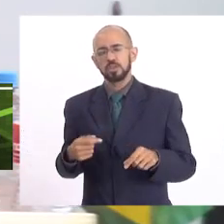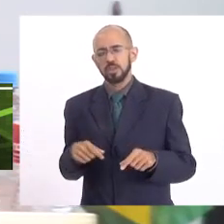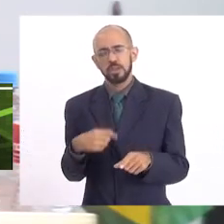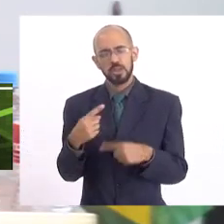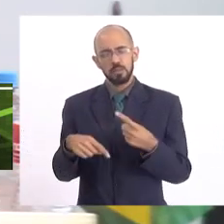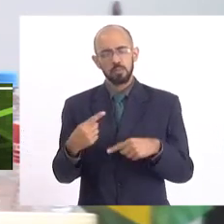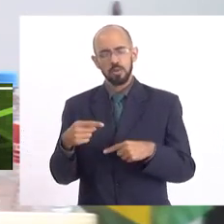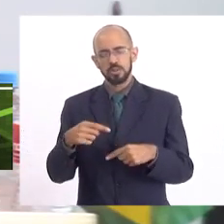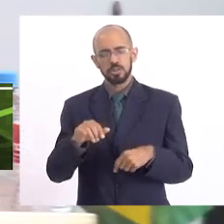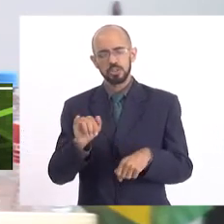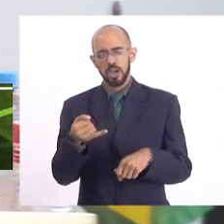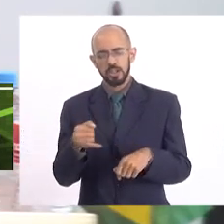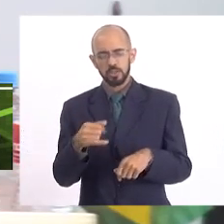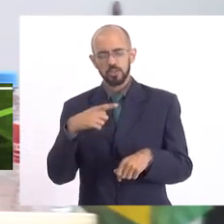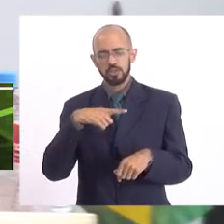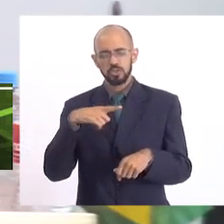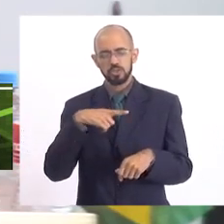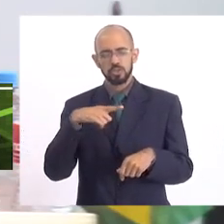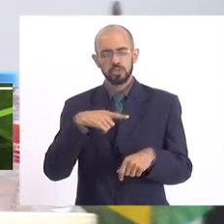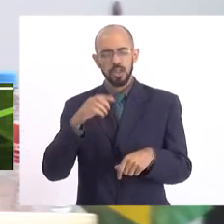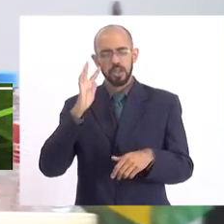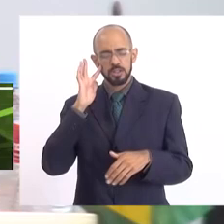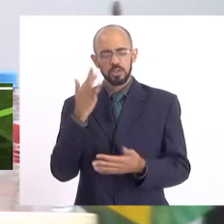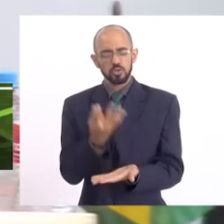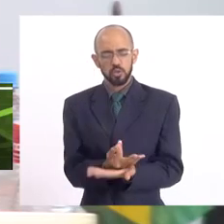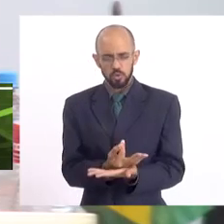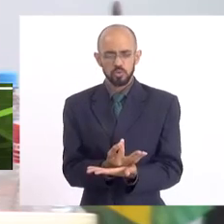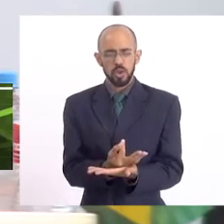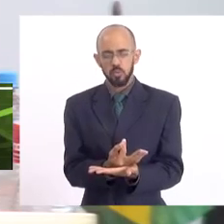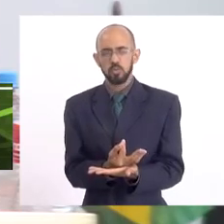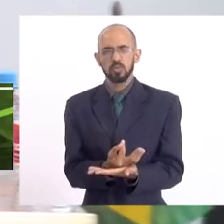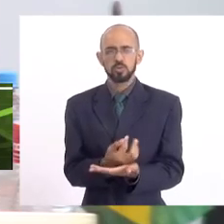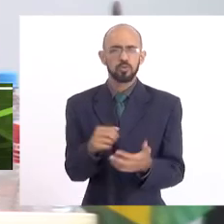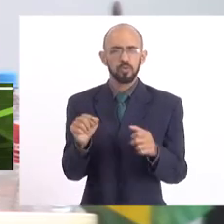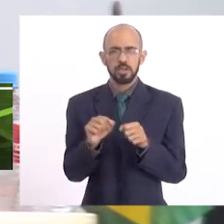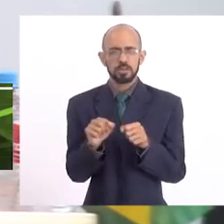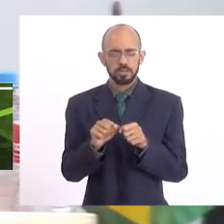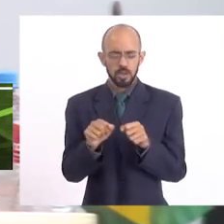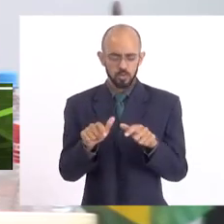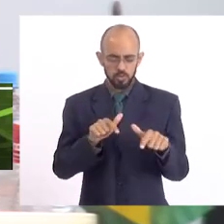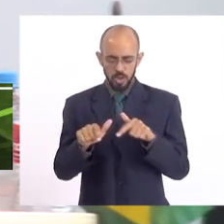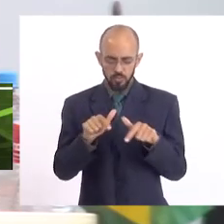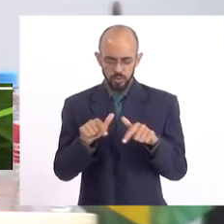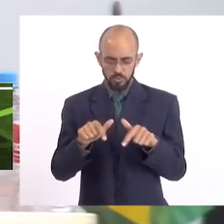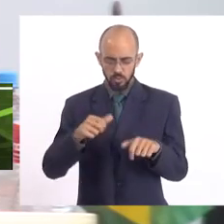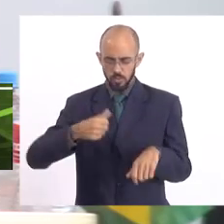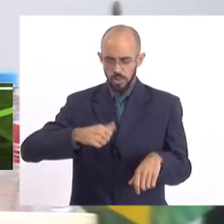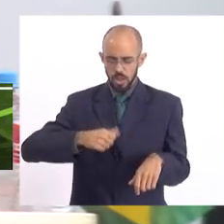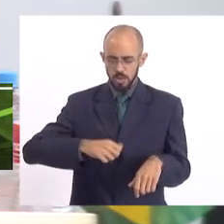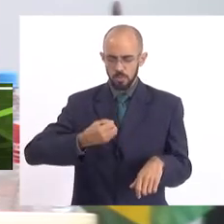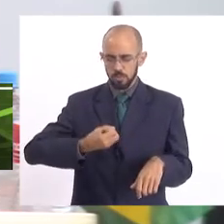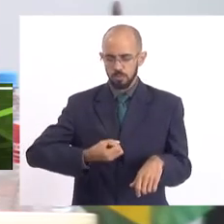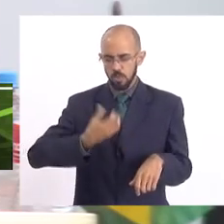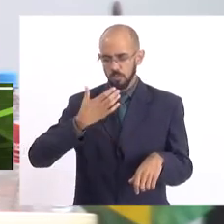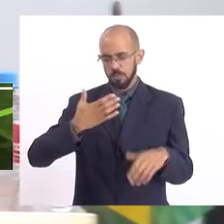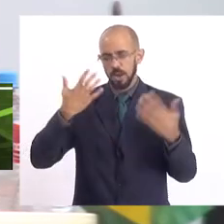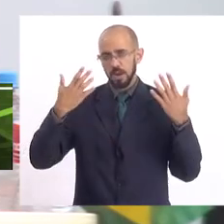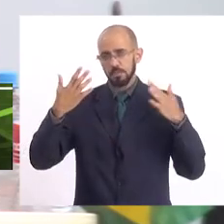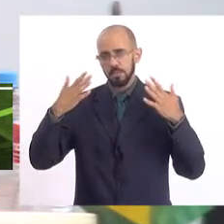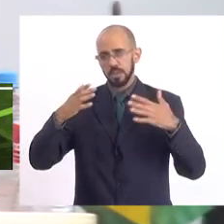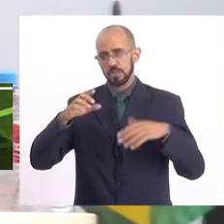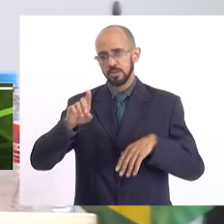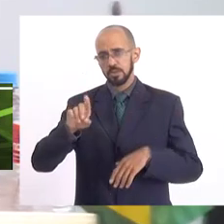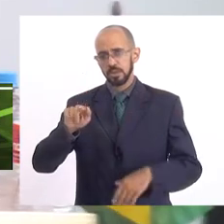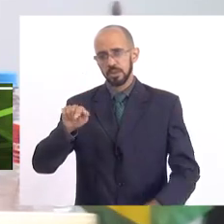tenha essa solução e prestar um serviço de qualidade. Parabéns ao Degas, parabéns ao